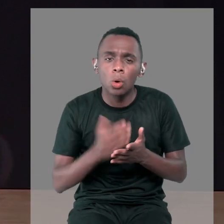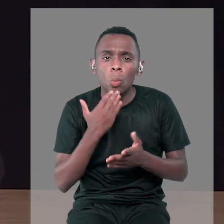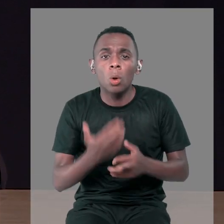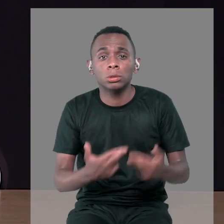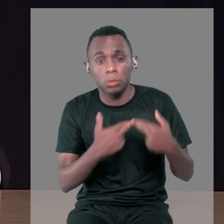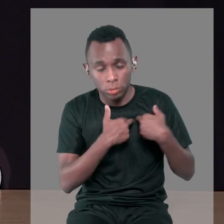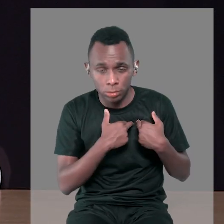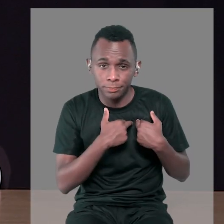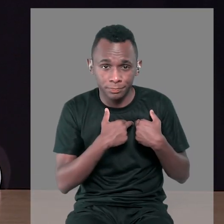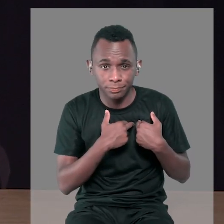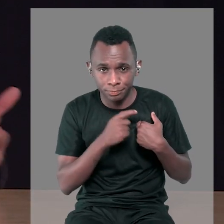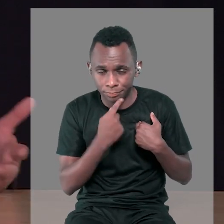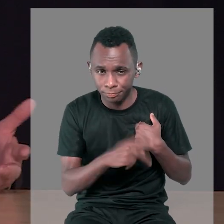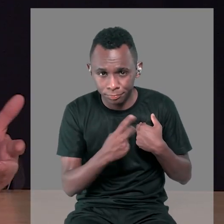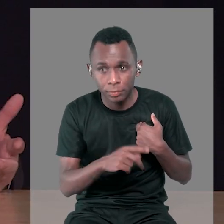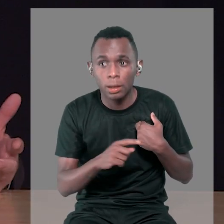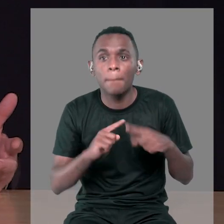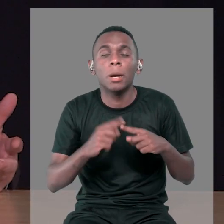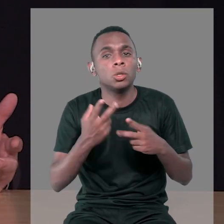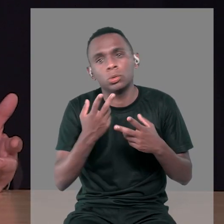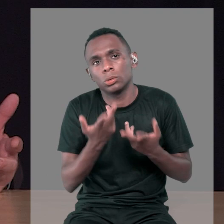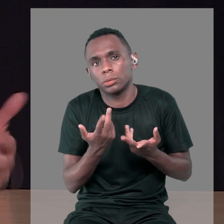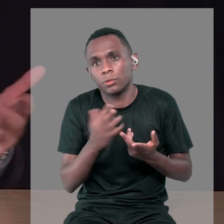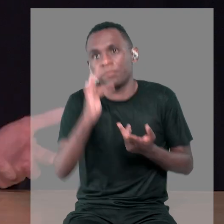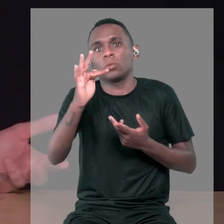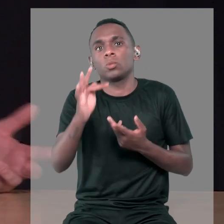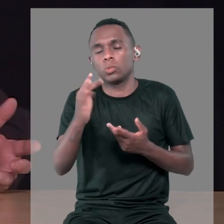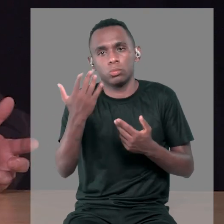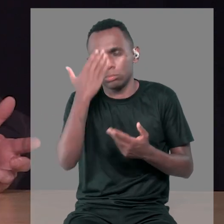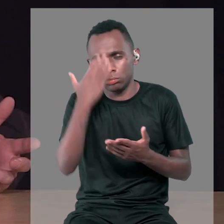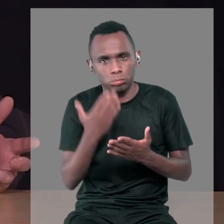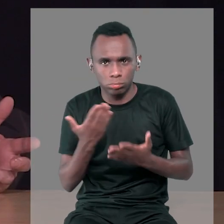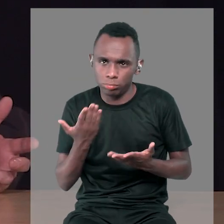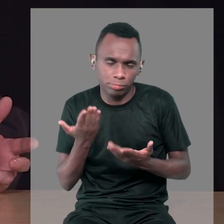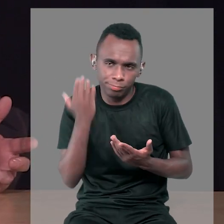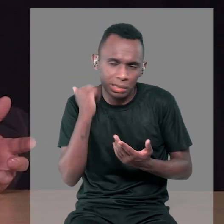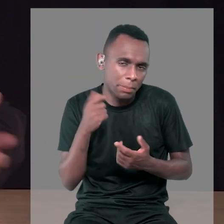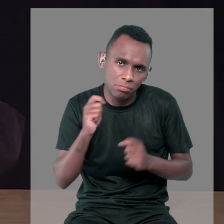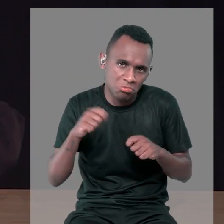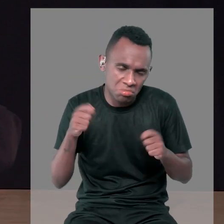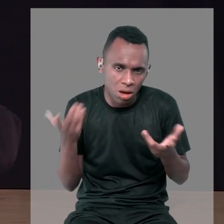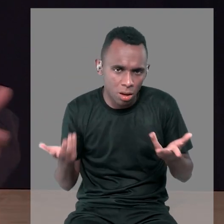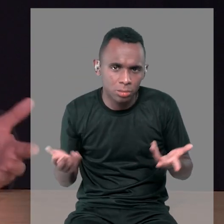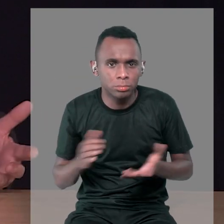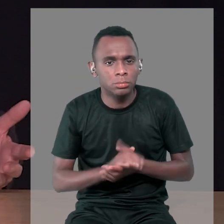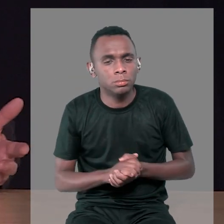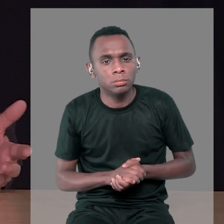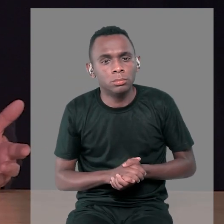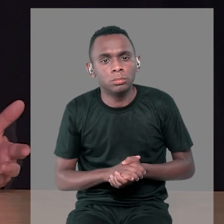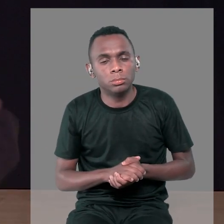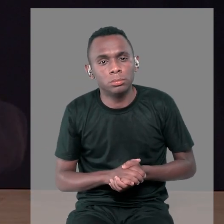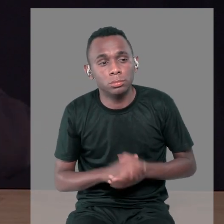não poderia ver, porque ele não era futurólogo, por isso era um grande pensador político, né, não era futurólogo, ele obviamente